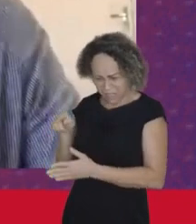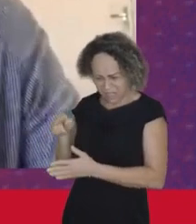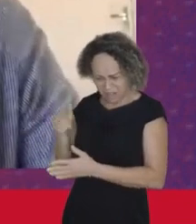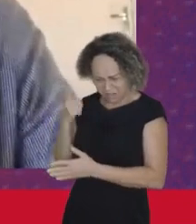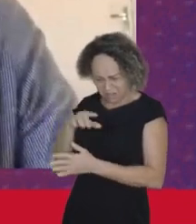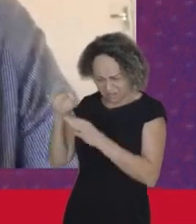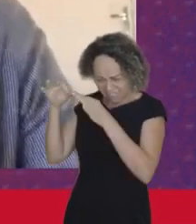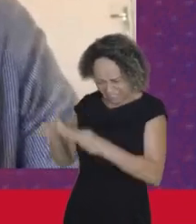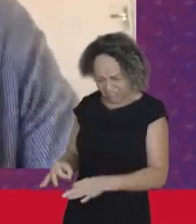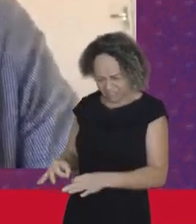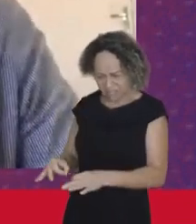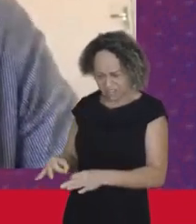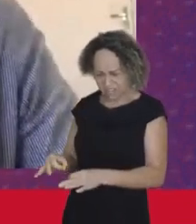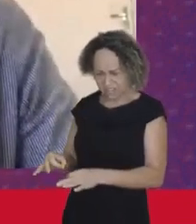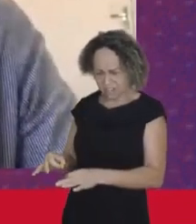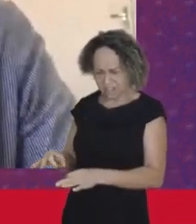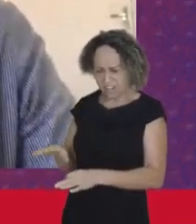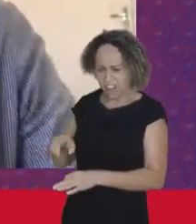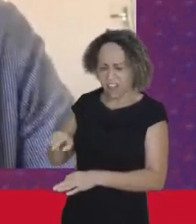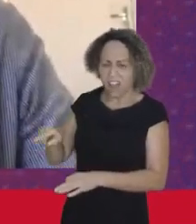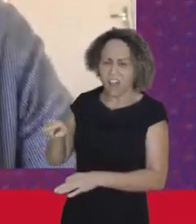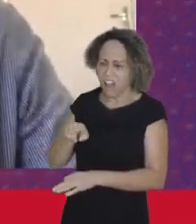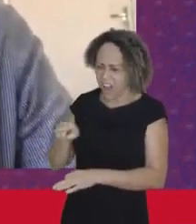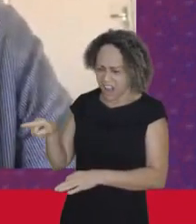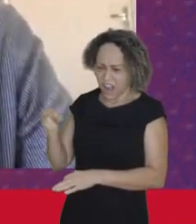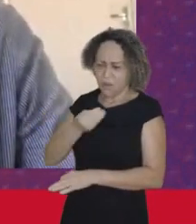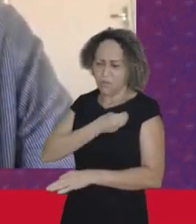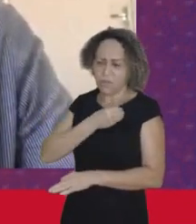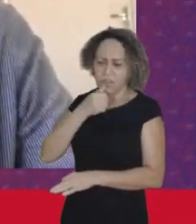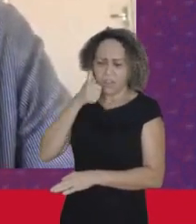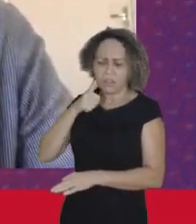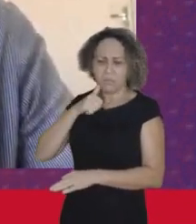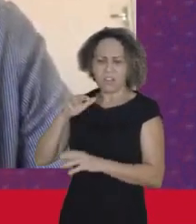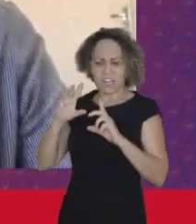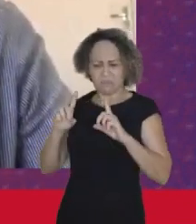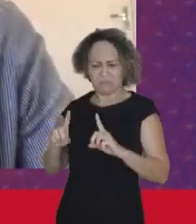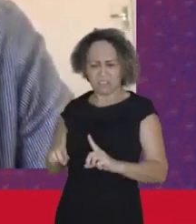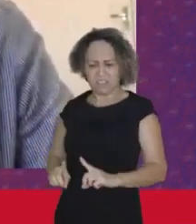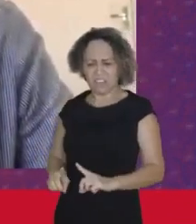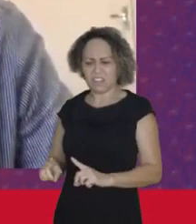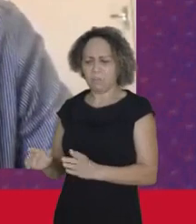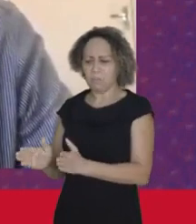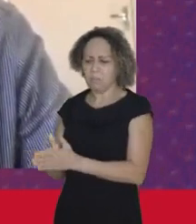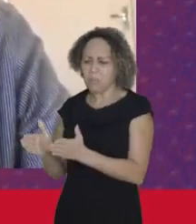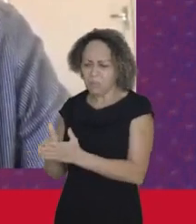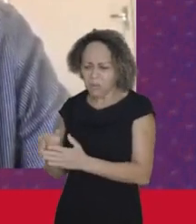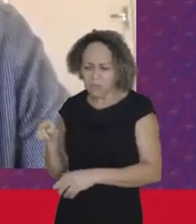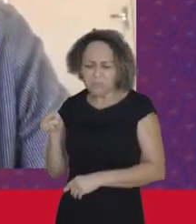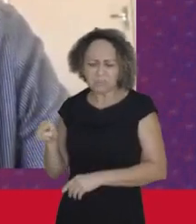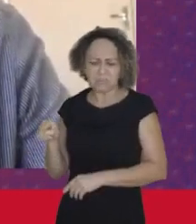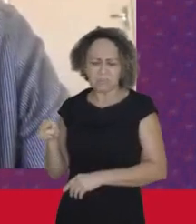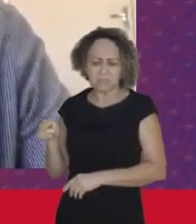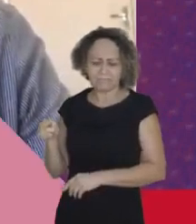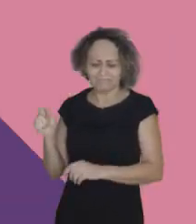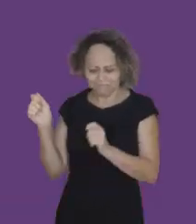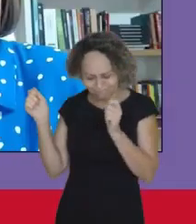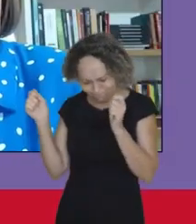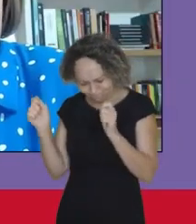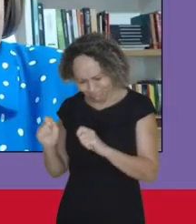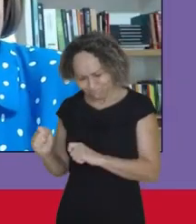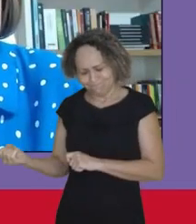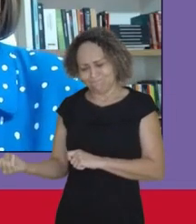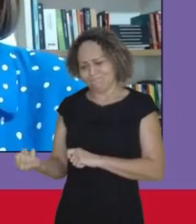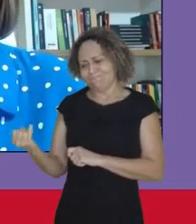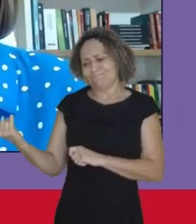que a vida das mulheres com deficiência e pobres vale a pena ser vivida.